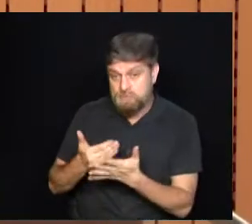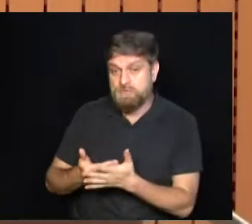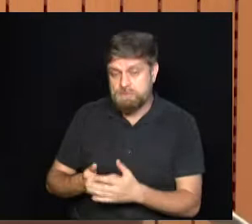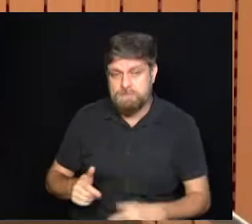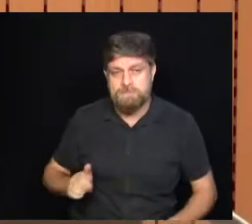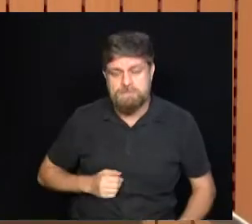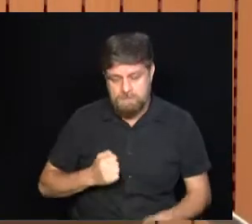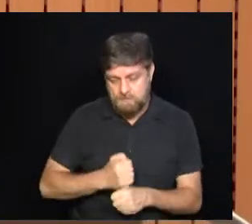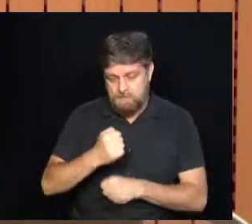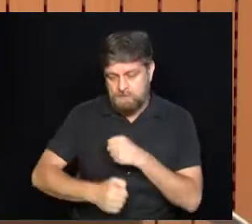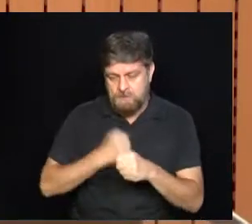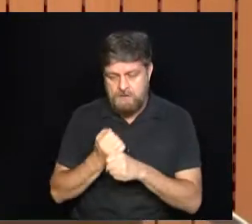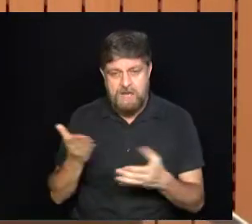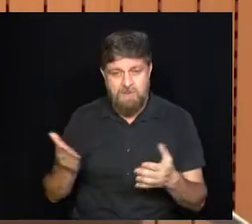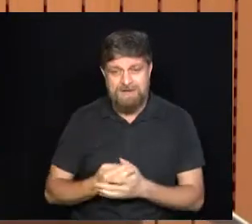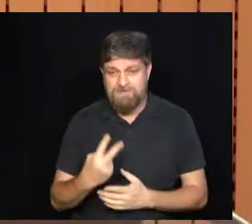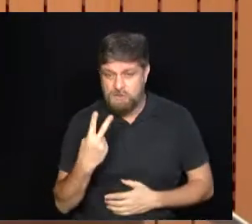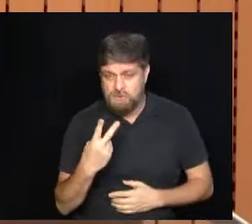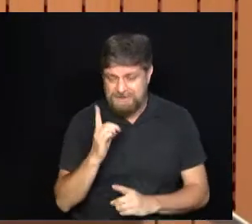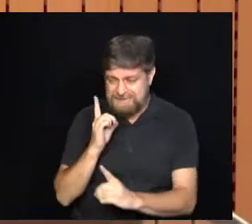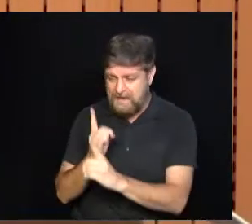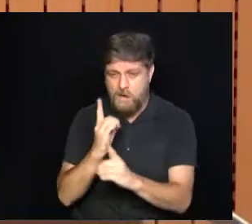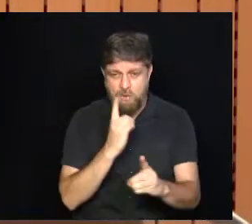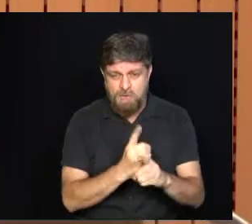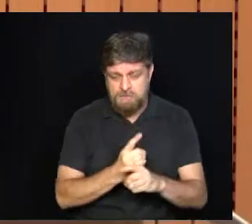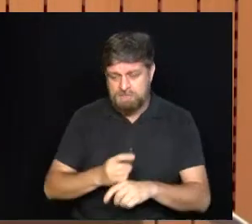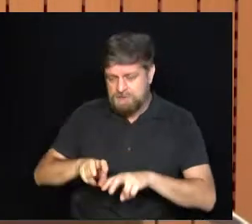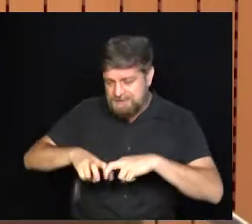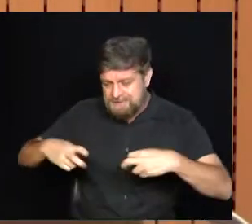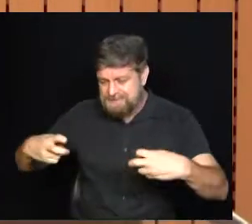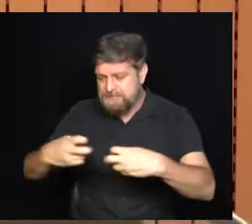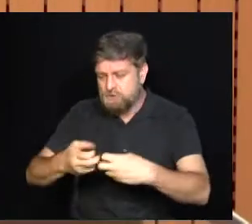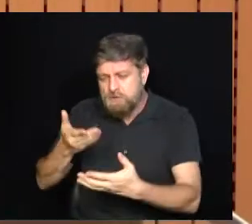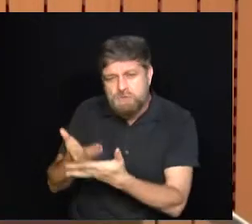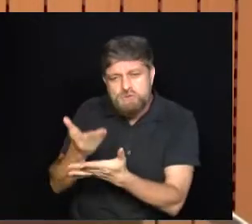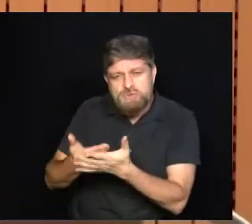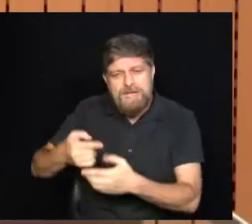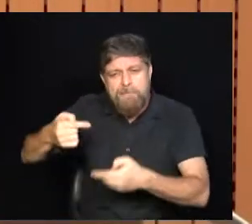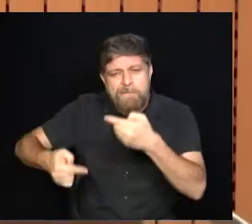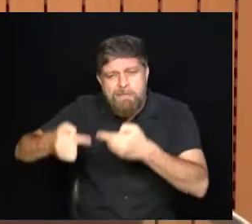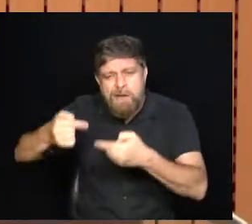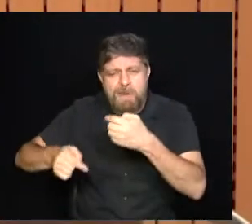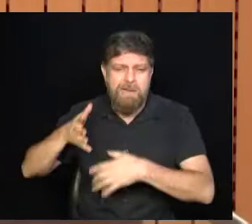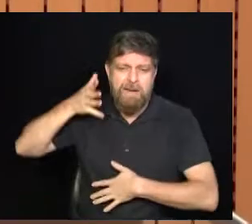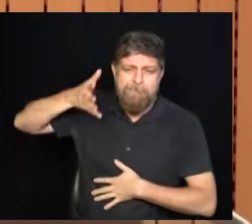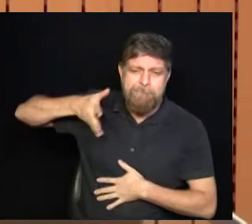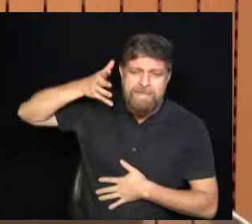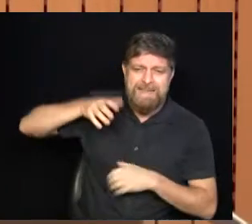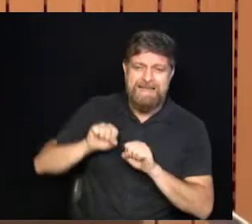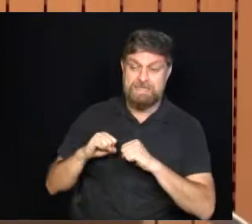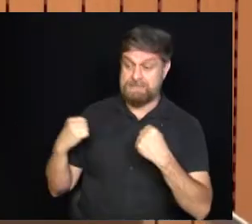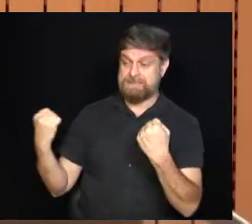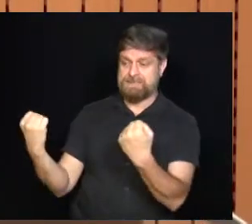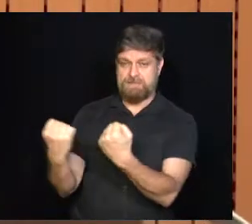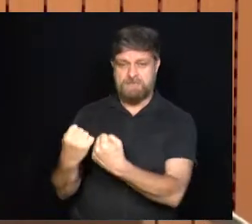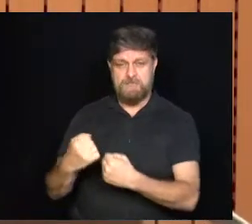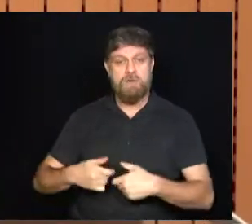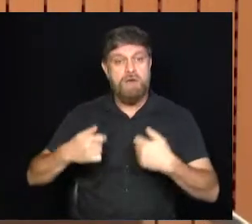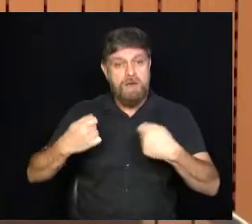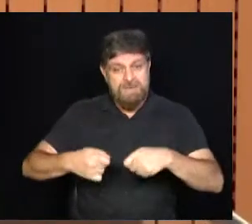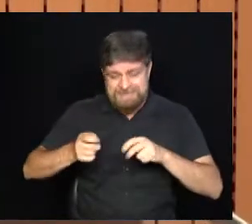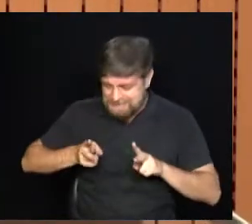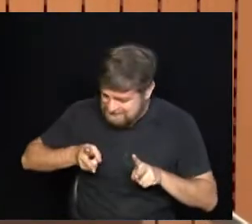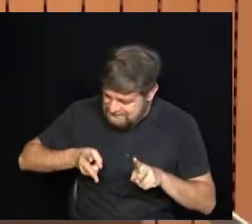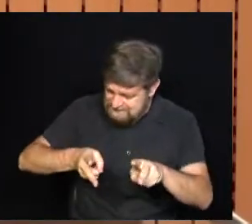esse ano, 2 encontros aí importantes para debater o tema, com palestras, seminários, e é algo que a gente precisa